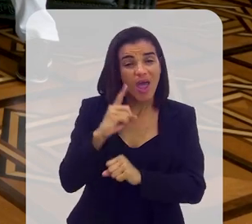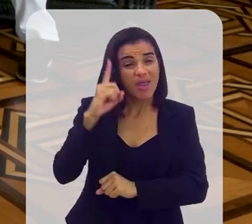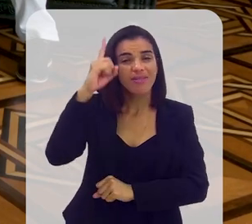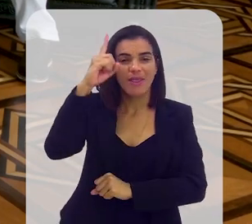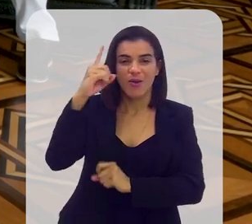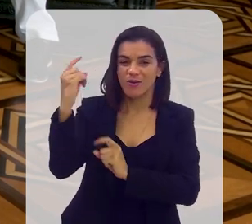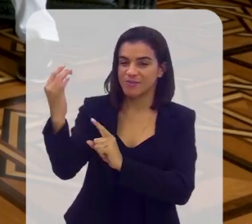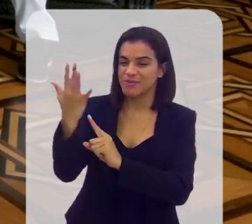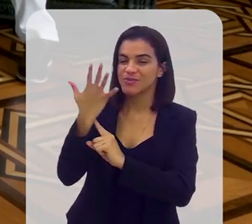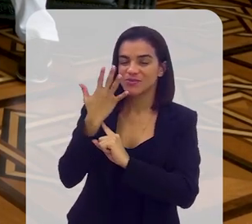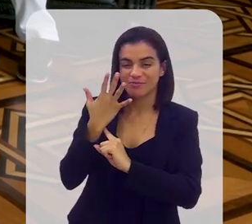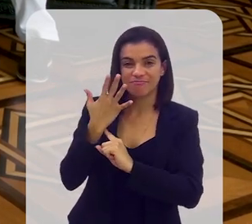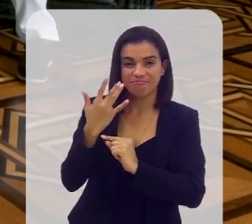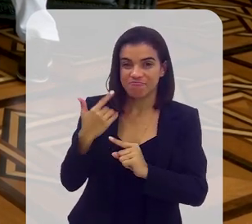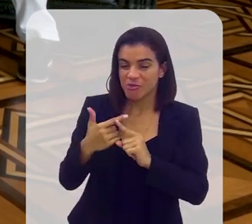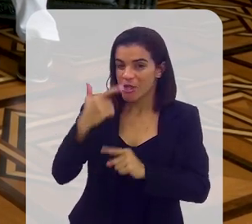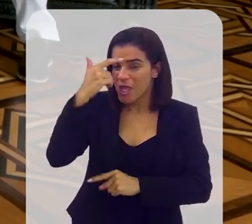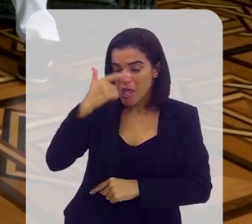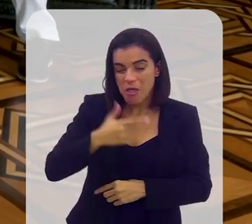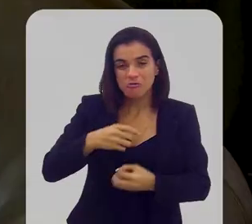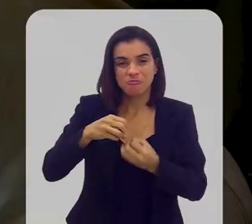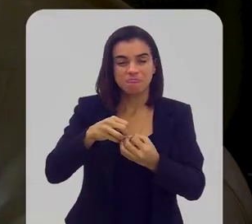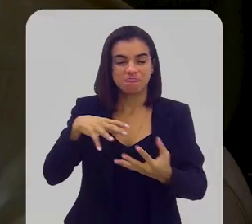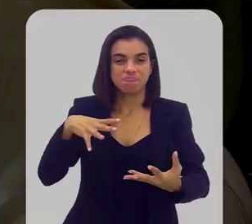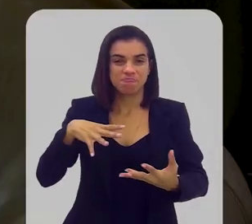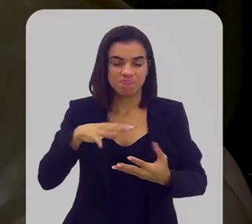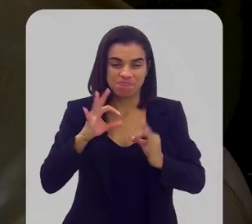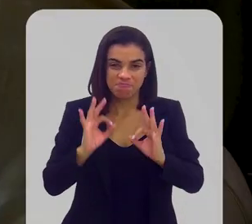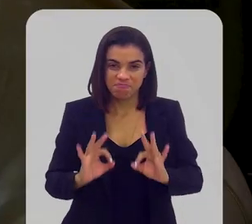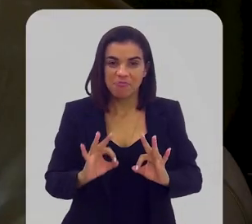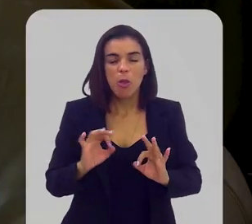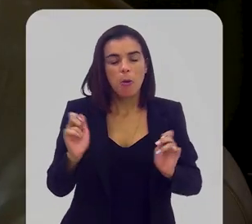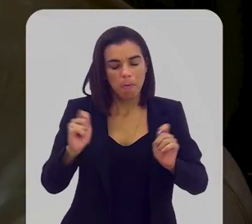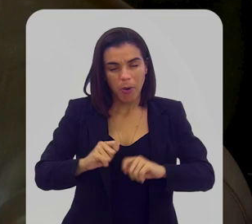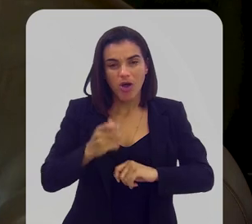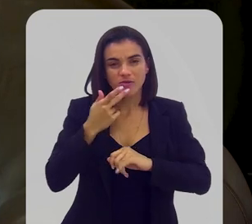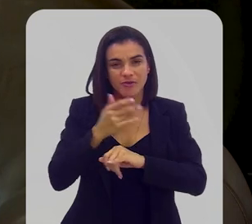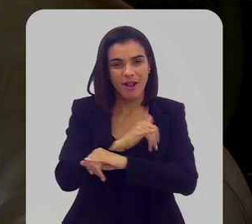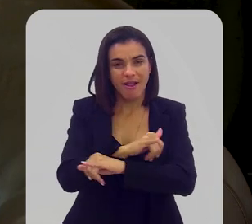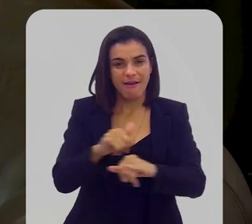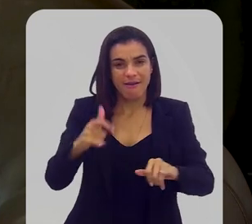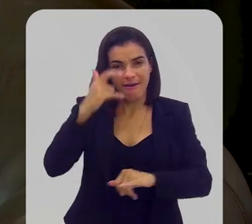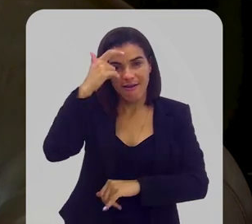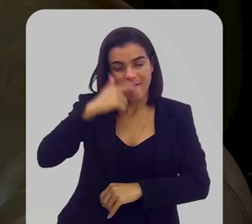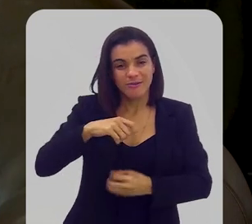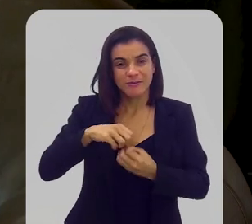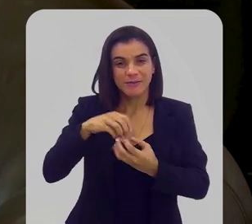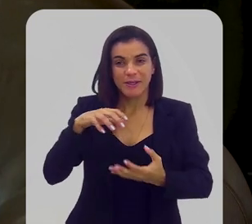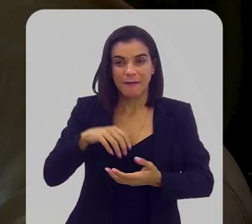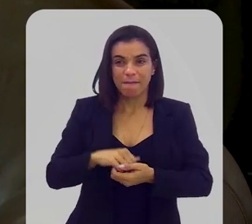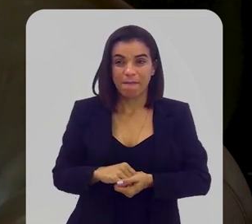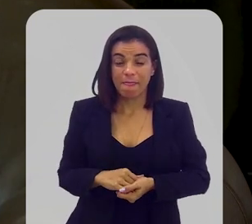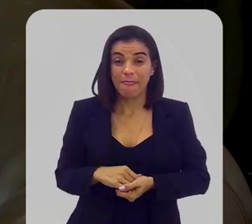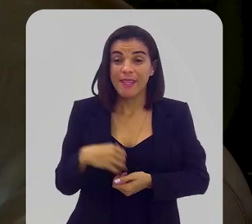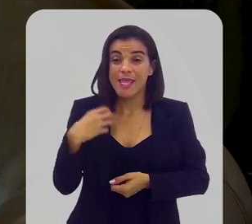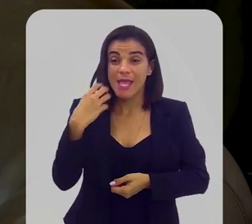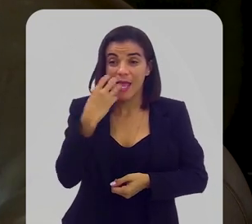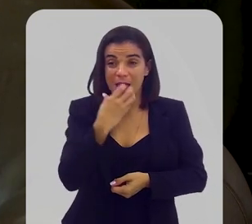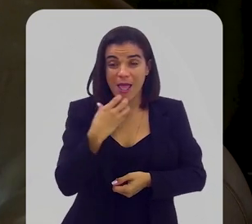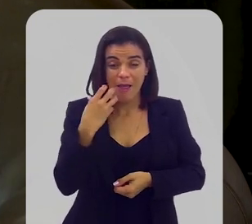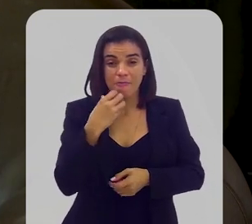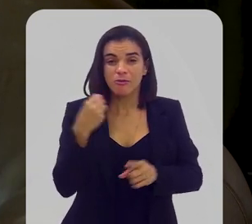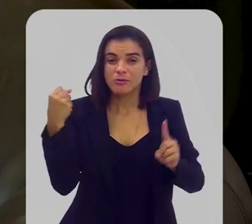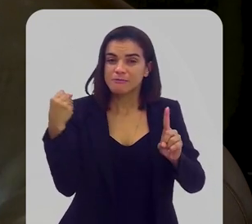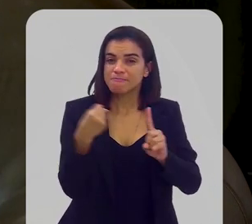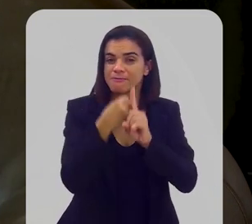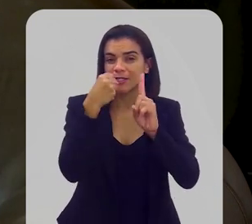Mão do Senhor na minha vida. Parabéns. Porque eu sou um milagre. Coisa eu posso dizer isso para você, né? E essa música foi